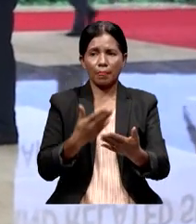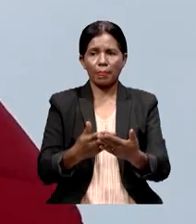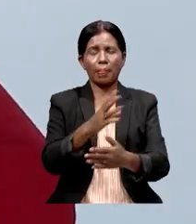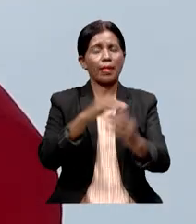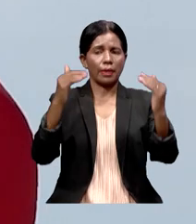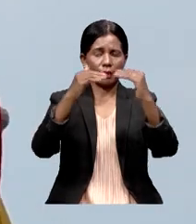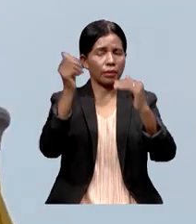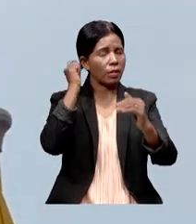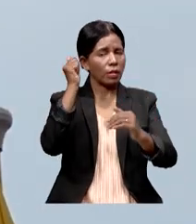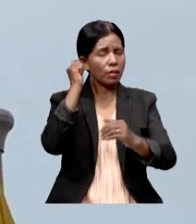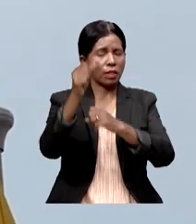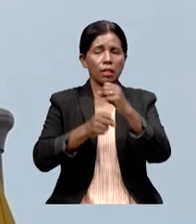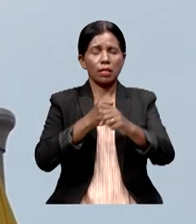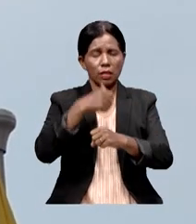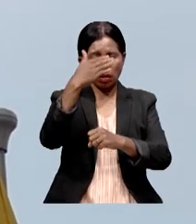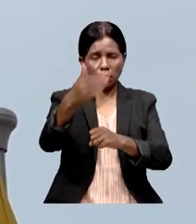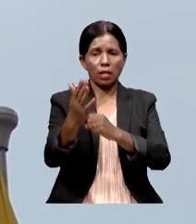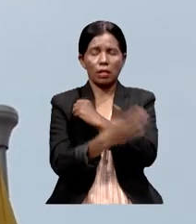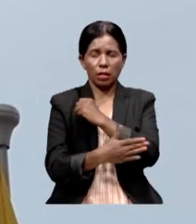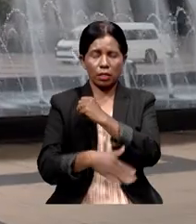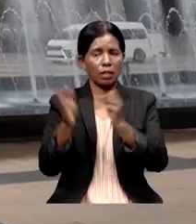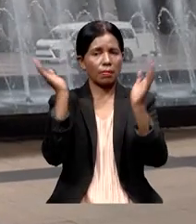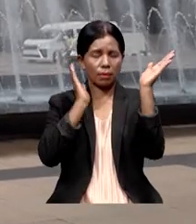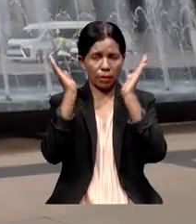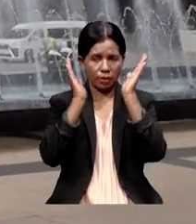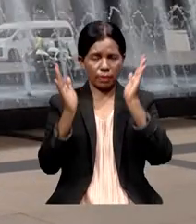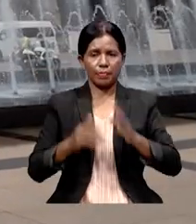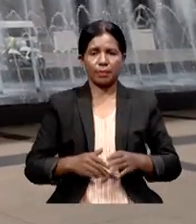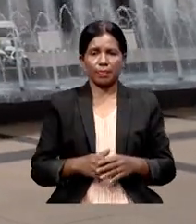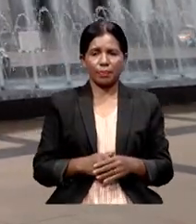ASEAN batinha ou se realiza em nação Malásia. Marítura Costa, Ziemen.